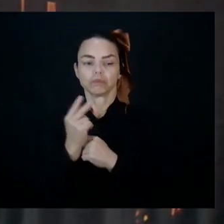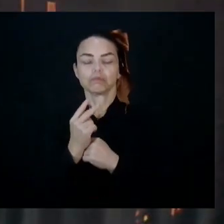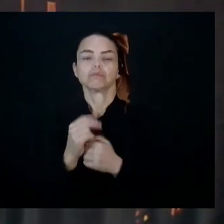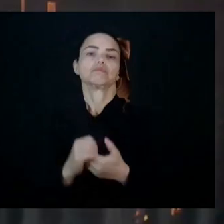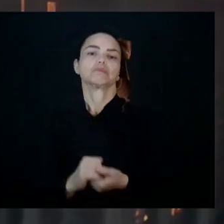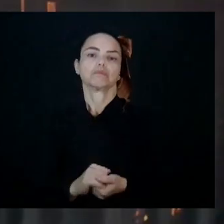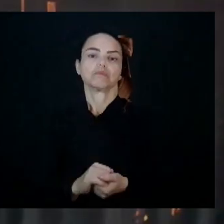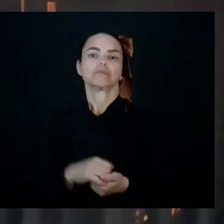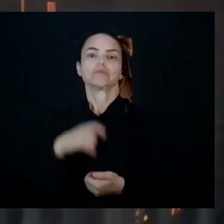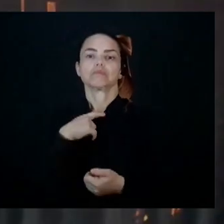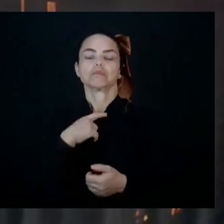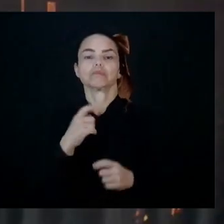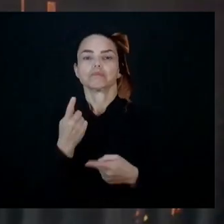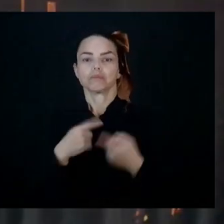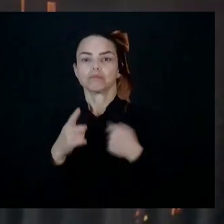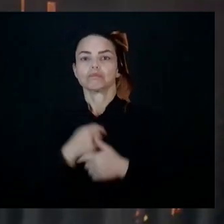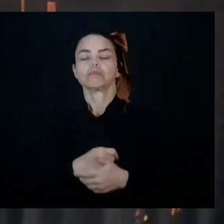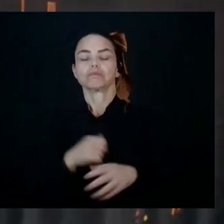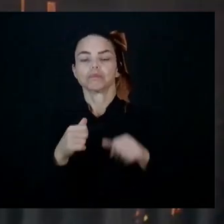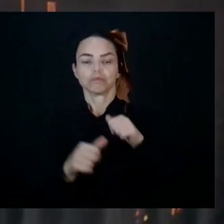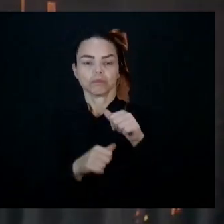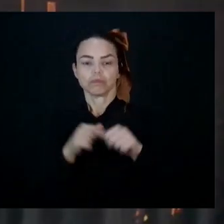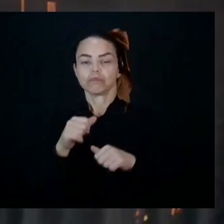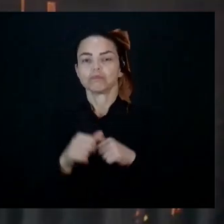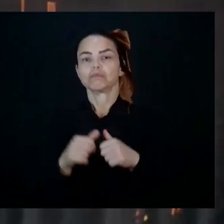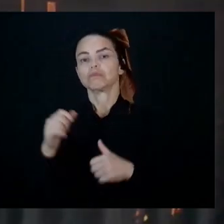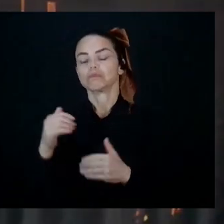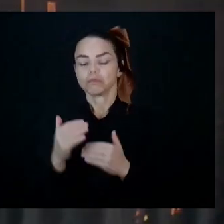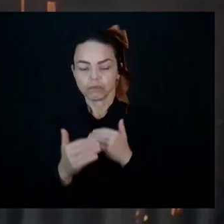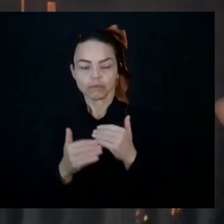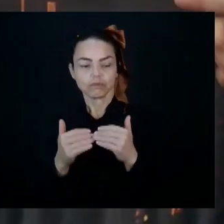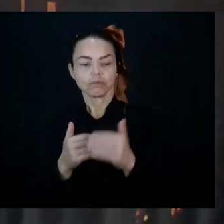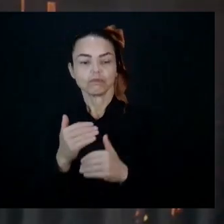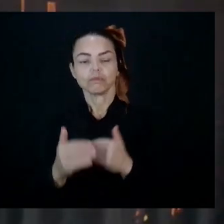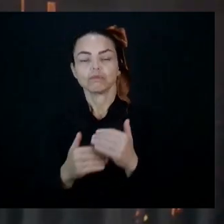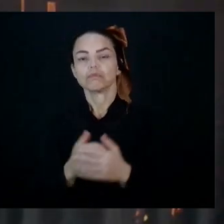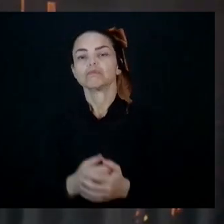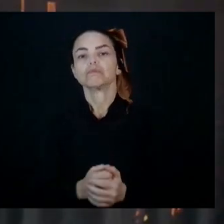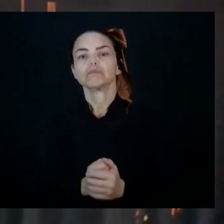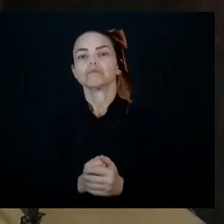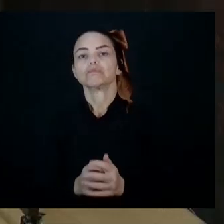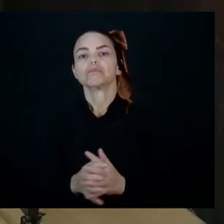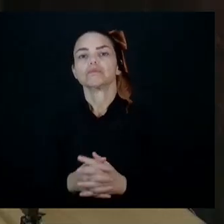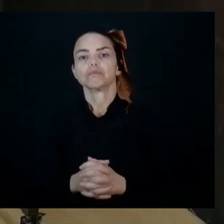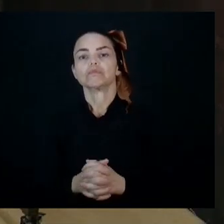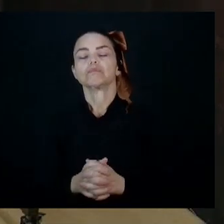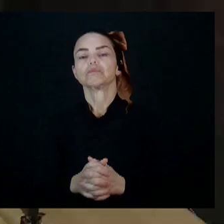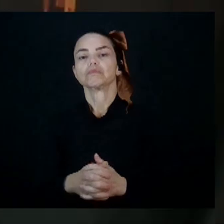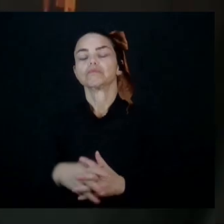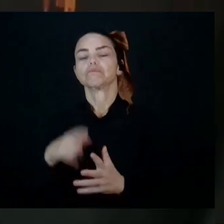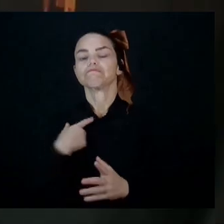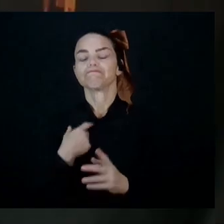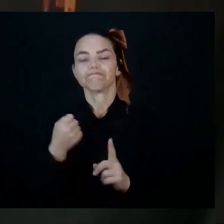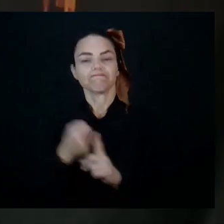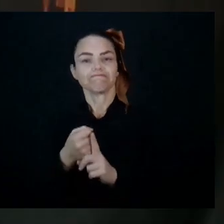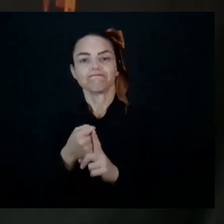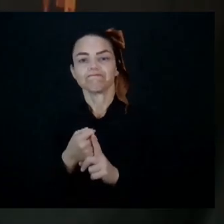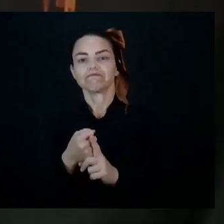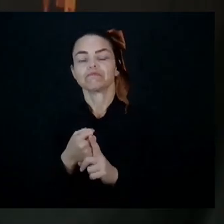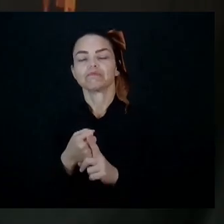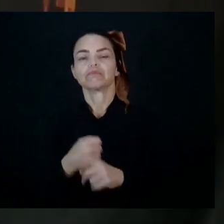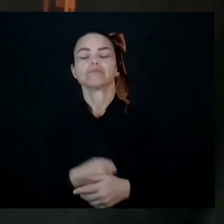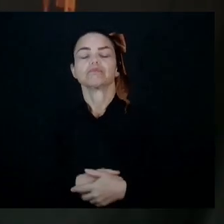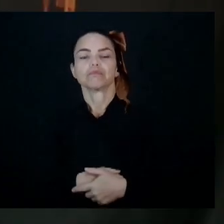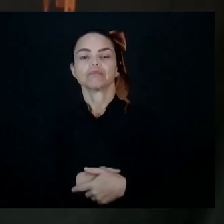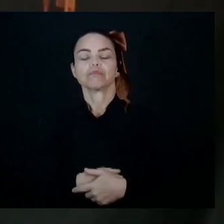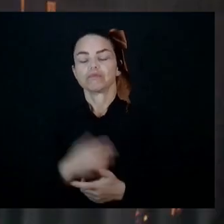tem que lidar com as mudanças que vão acontecendo, né? Então, essas mudanças têm um impacto gigantesco na nossa saúde